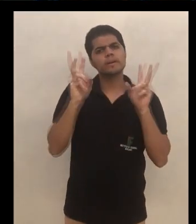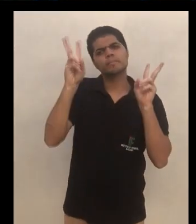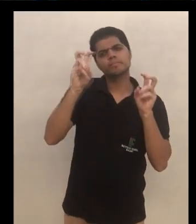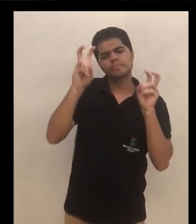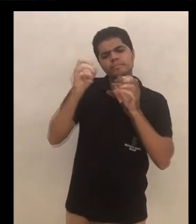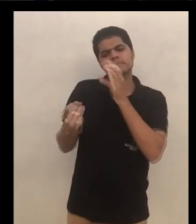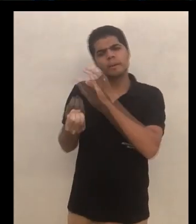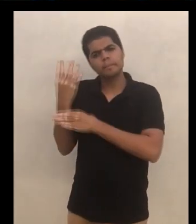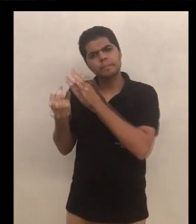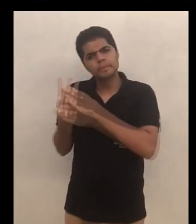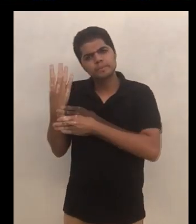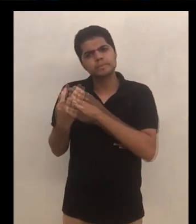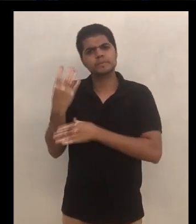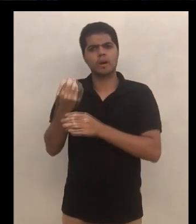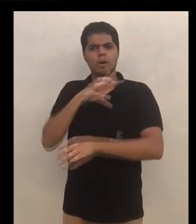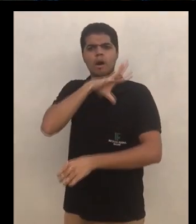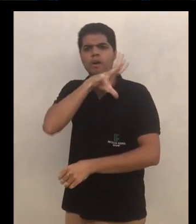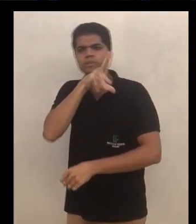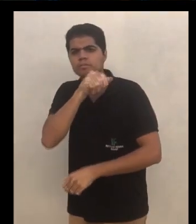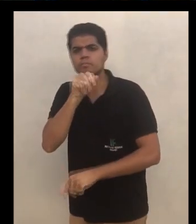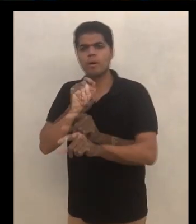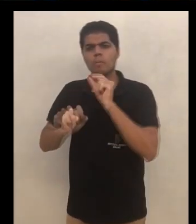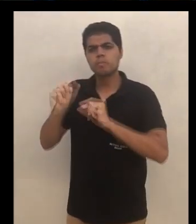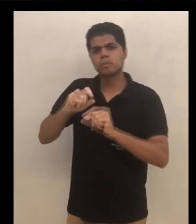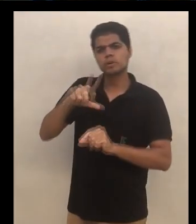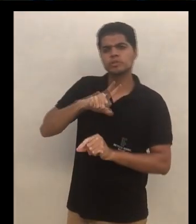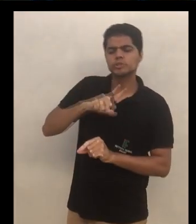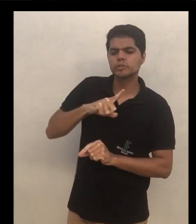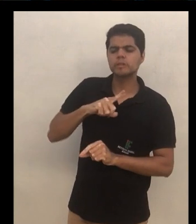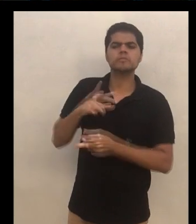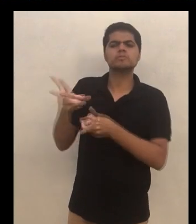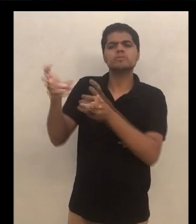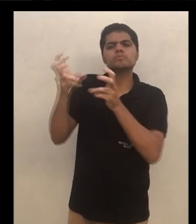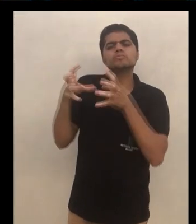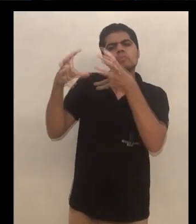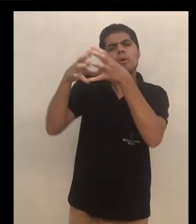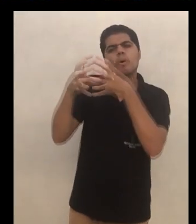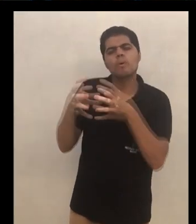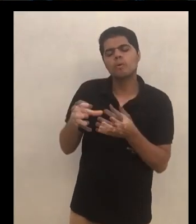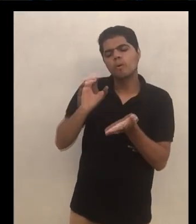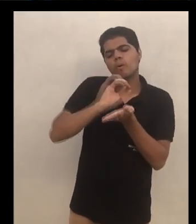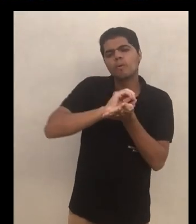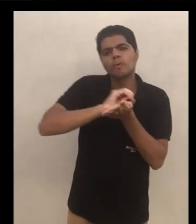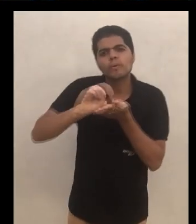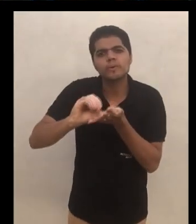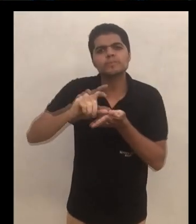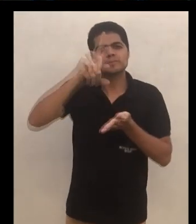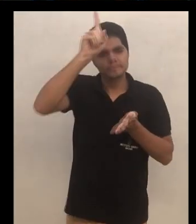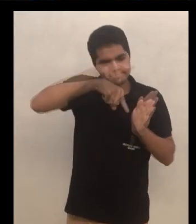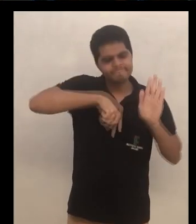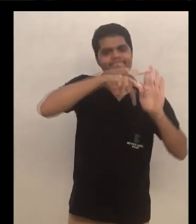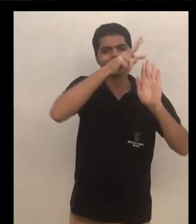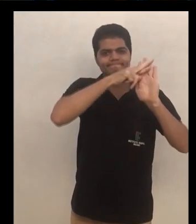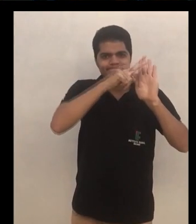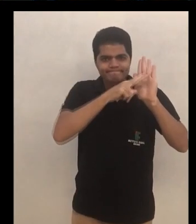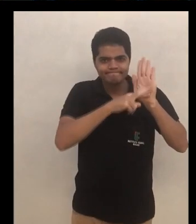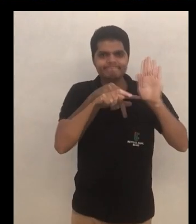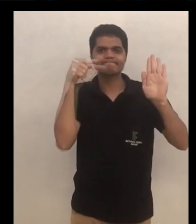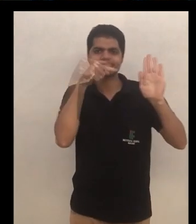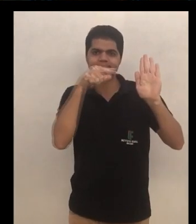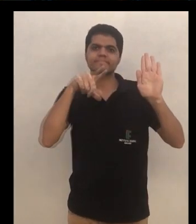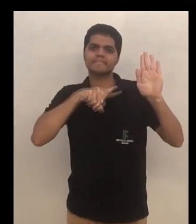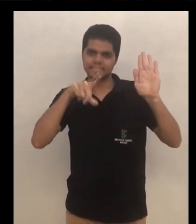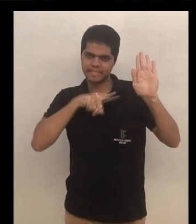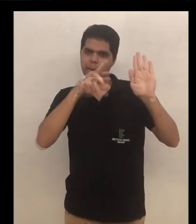tá? Normas técnicas para o sistema orgânico. Então, tudo que você quiser saber sobre o sistema orgânico está nessa instrução normativa,